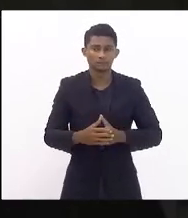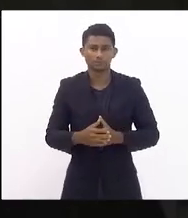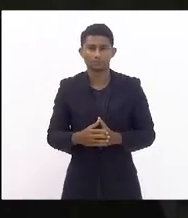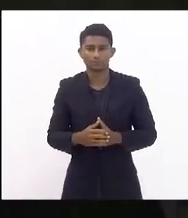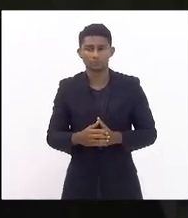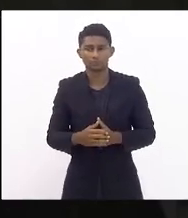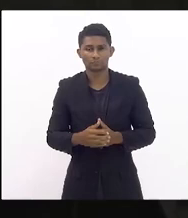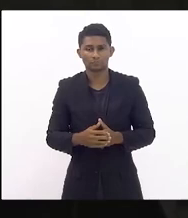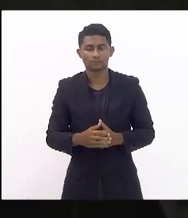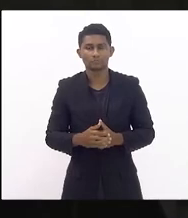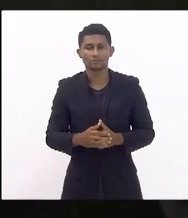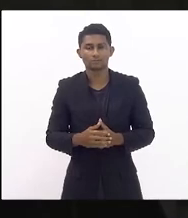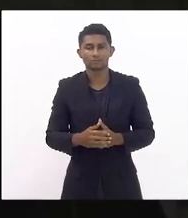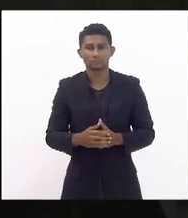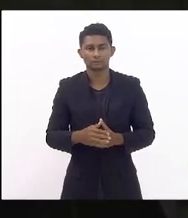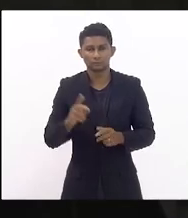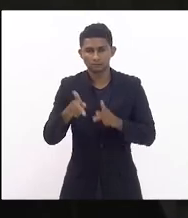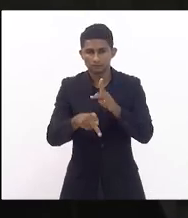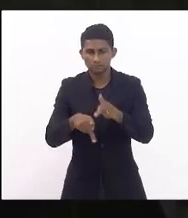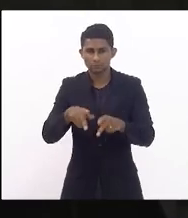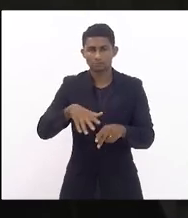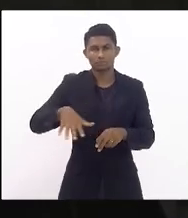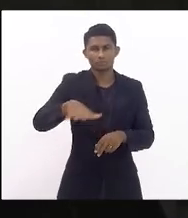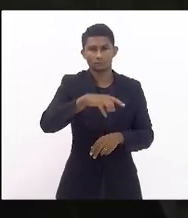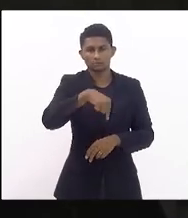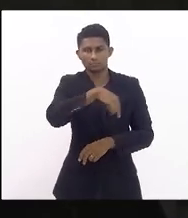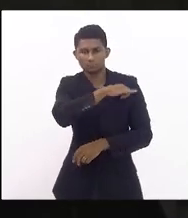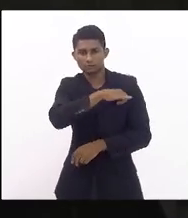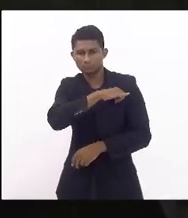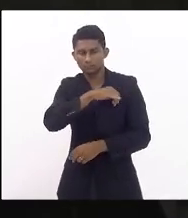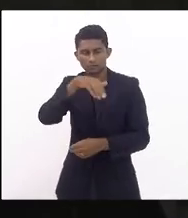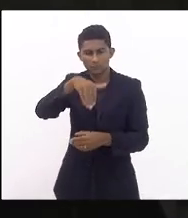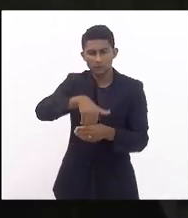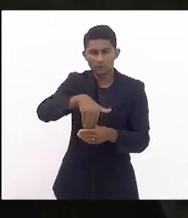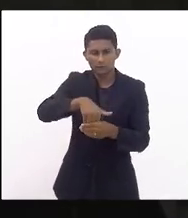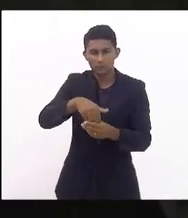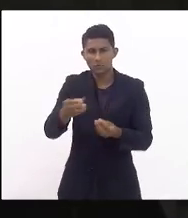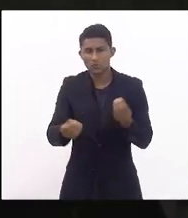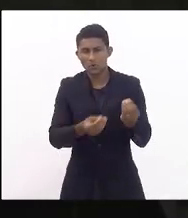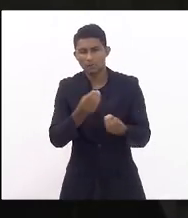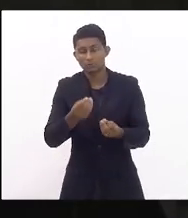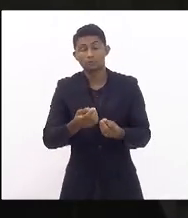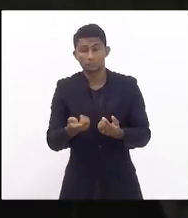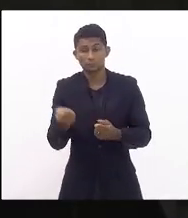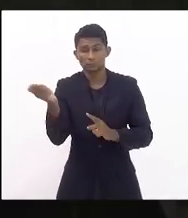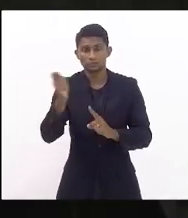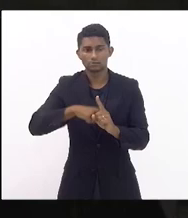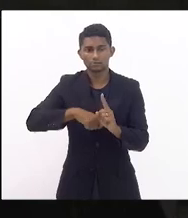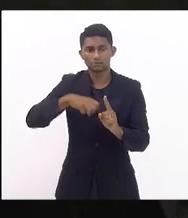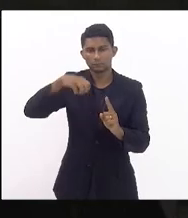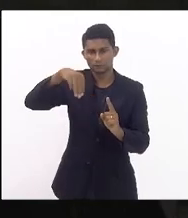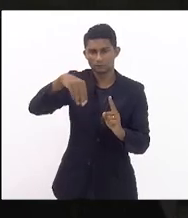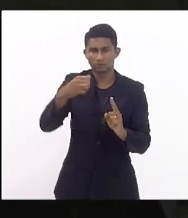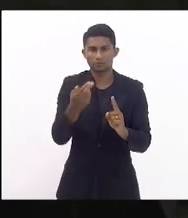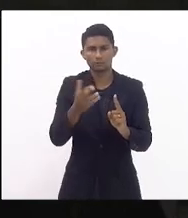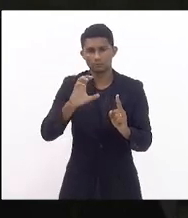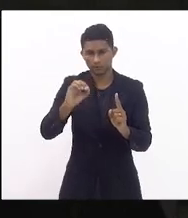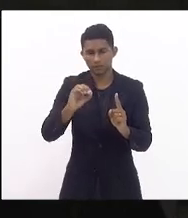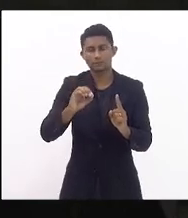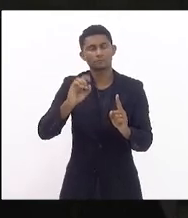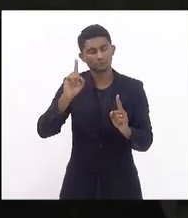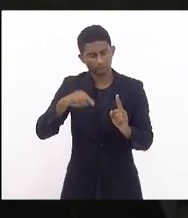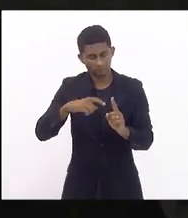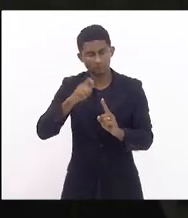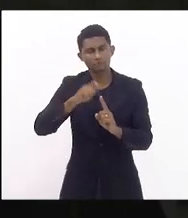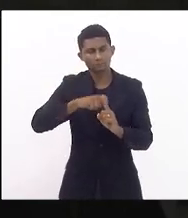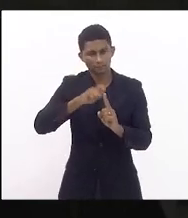o voto da população fluminense. Então, este mês de março será um mês que